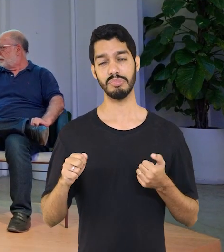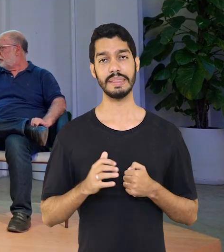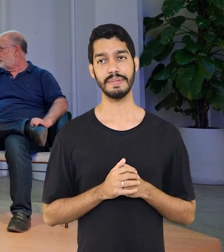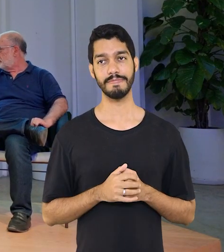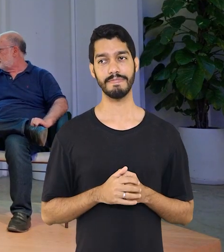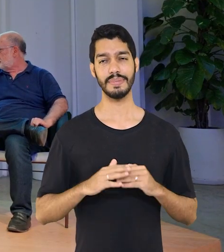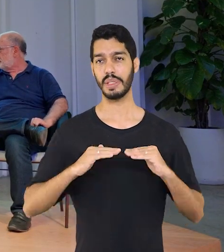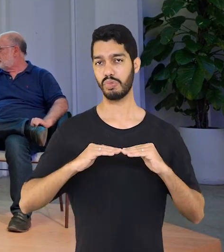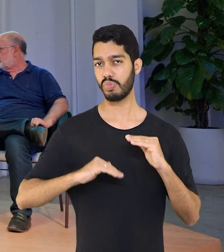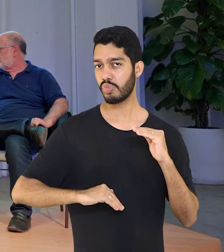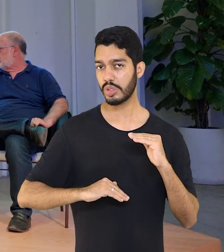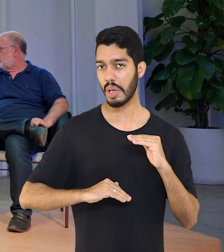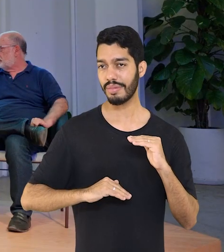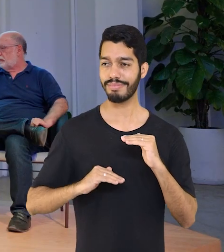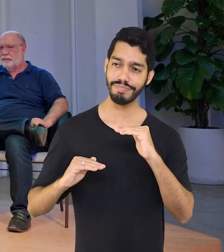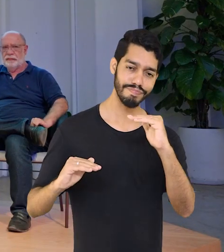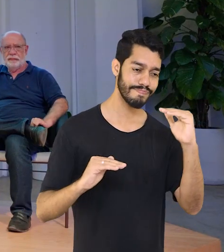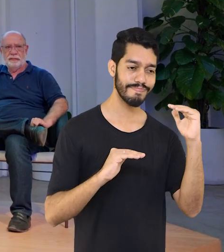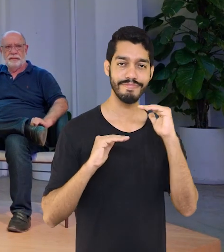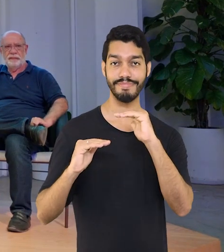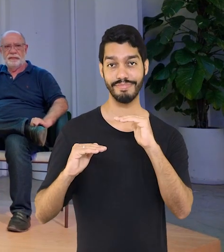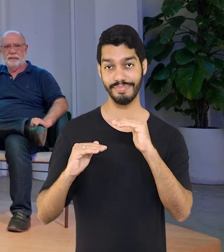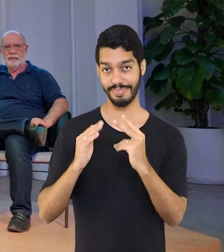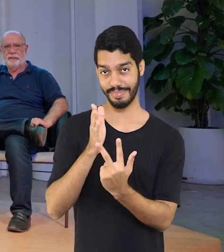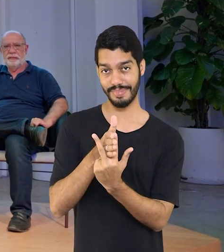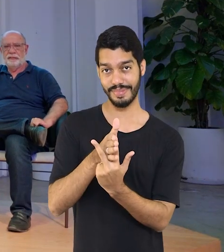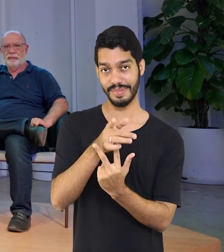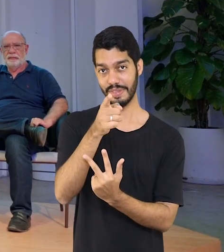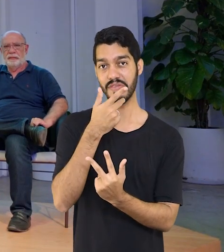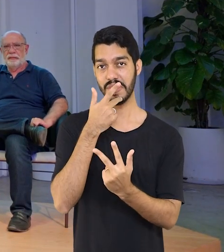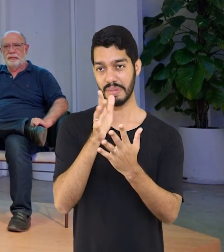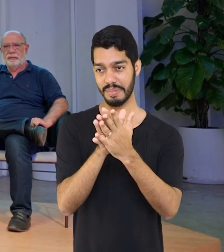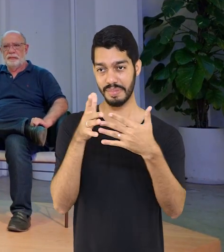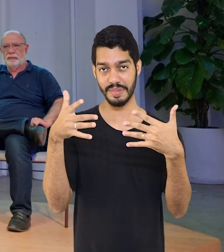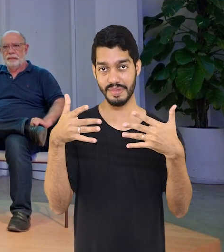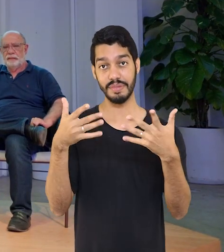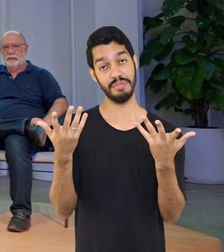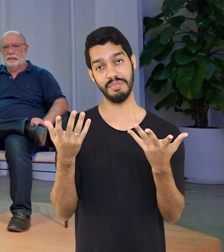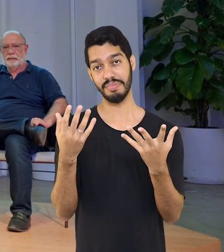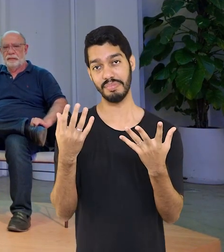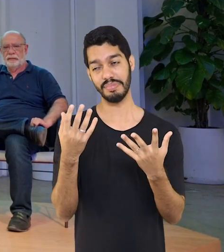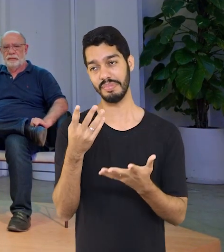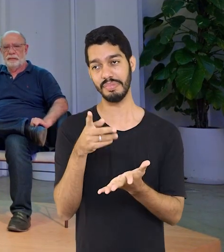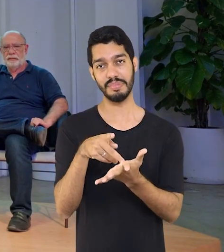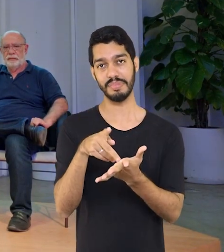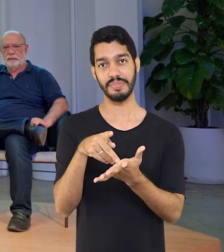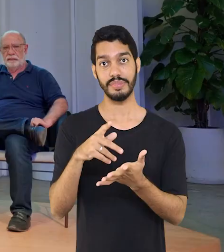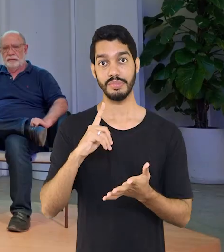Bom, essa desigualdade, ela realmente tem esses paradoxos que você menciona,